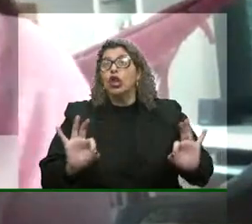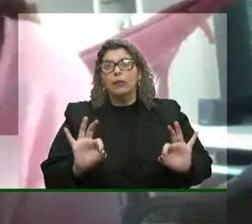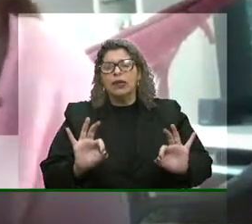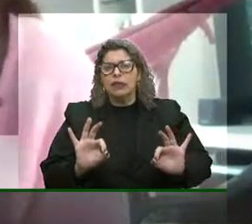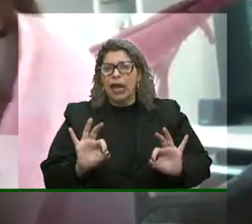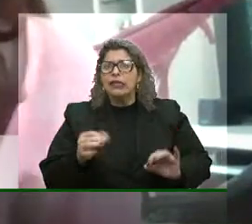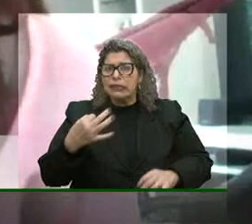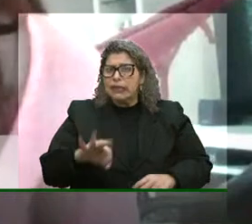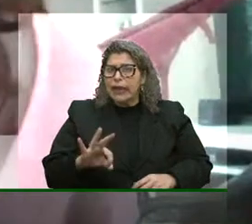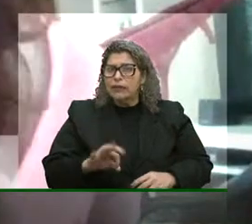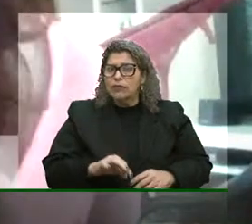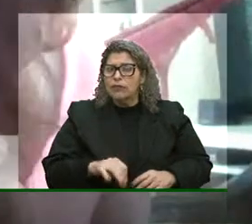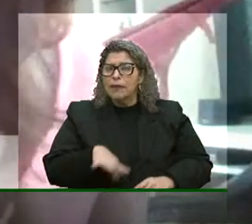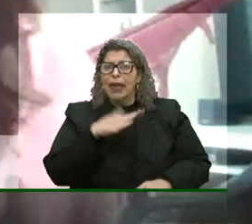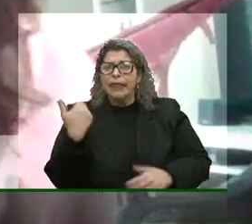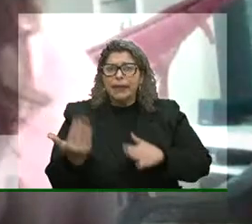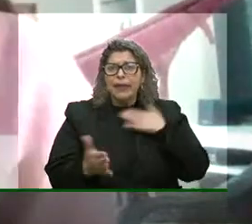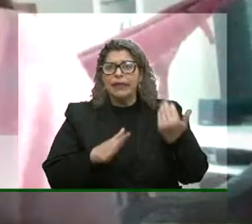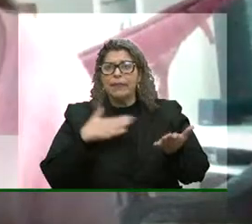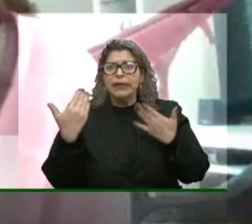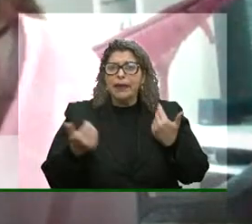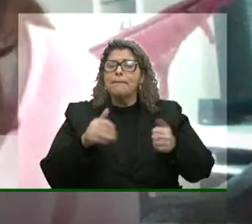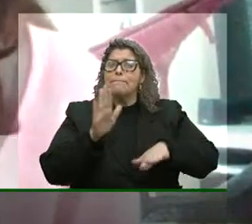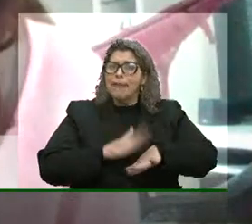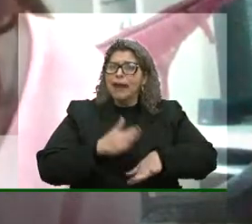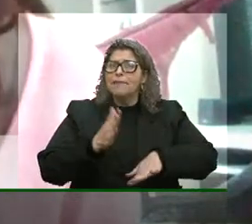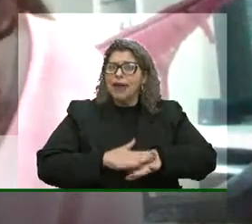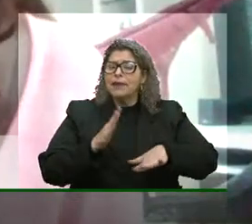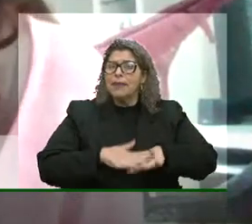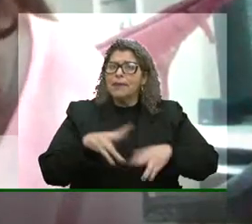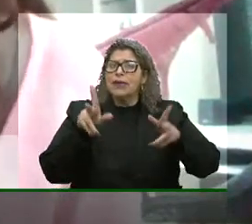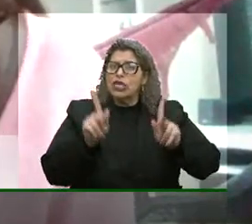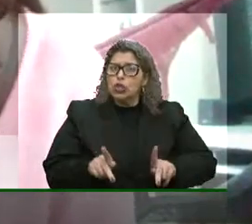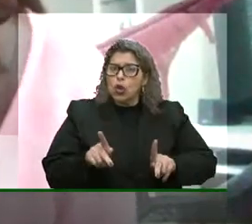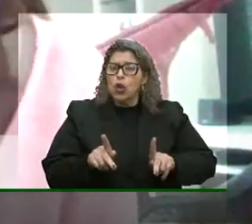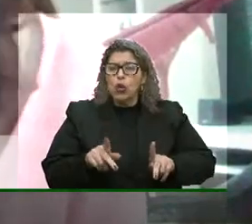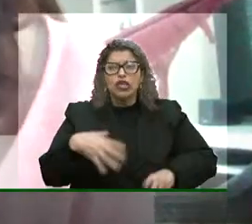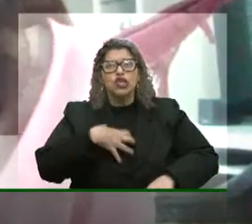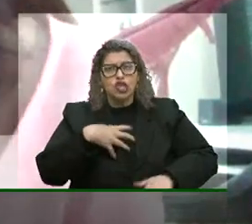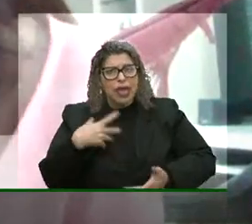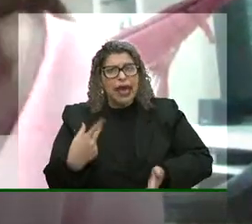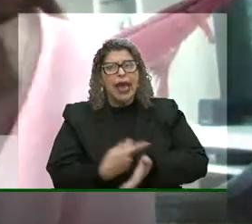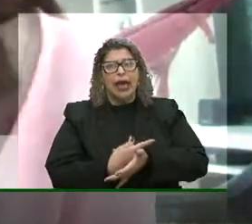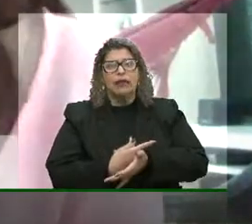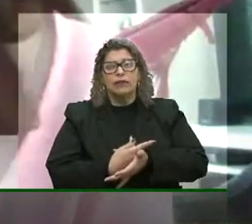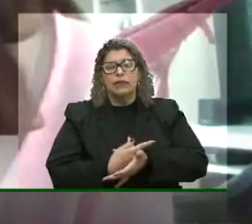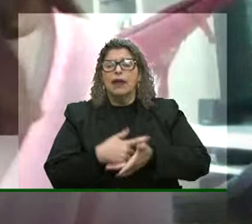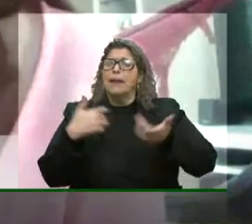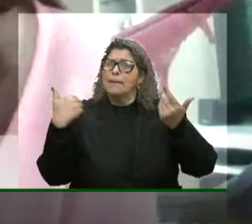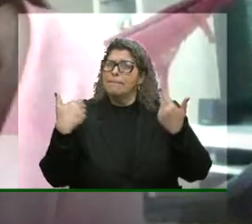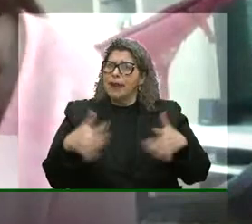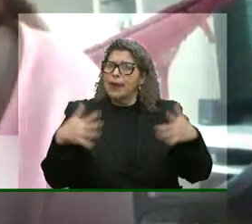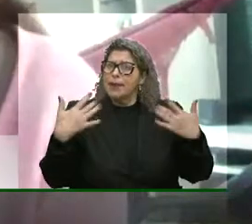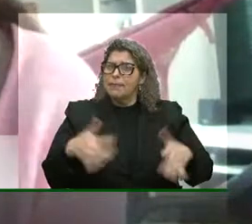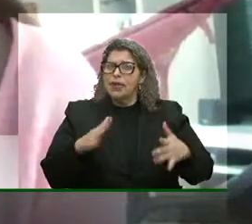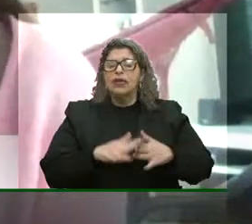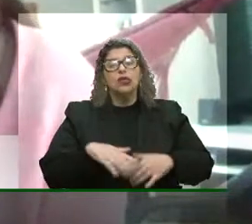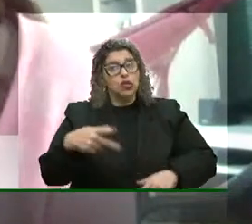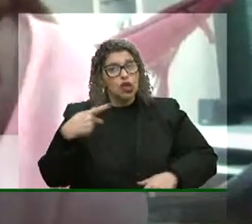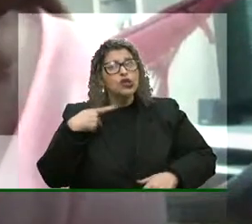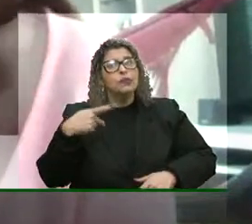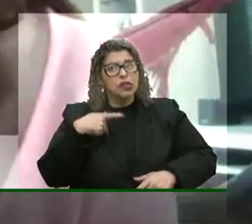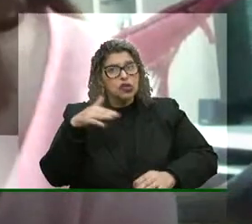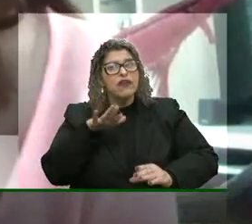não podemos matar mais pessoas porque queremos resolver da maneira errada. Então, parabéns, a nossa bancada vai votar a favor